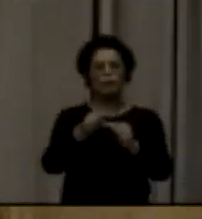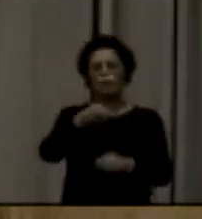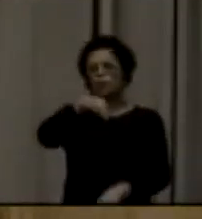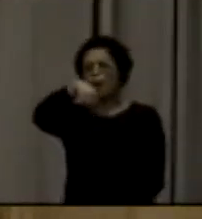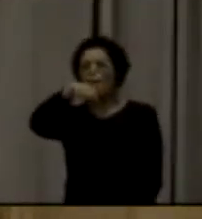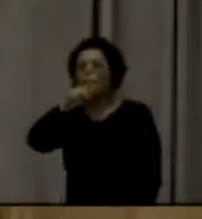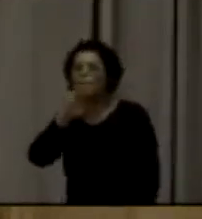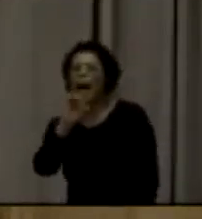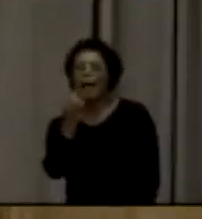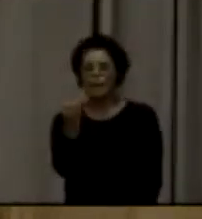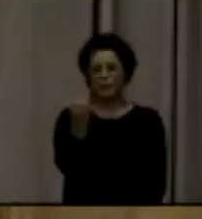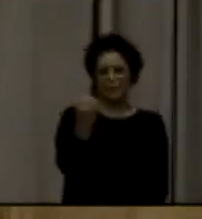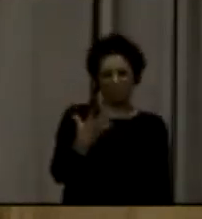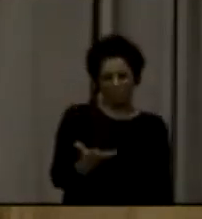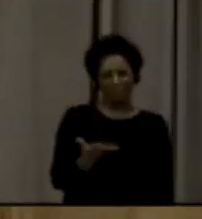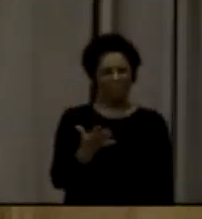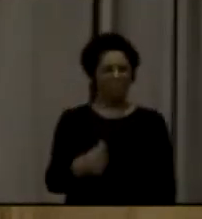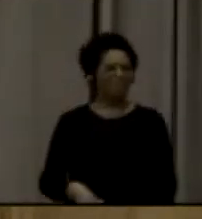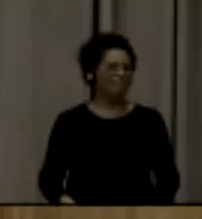Mário.